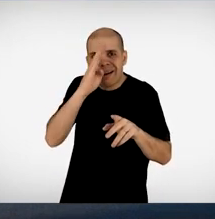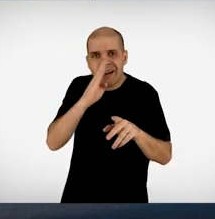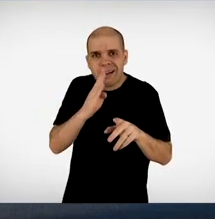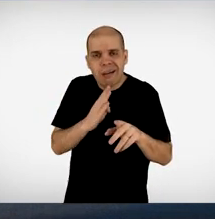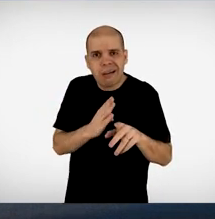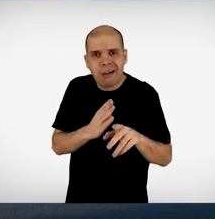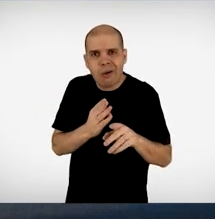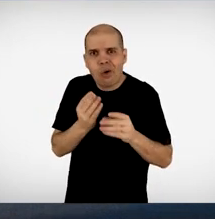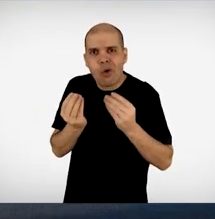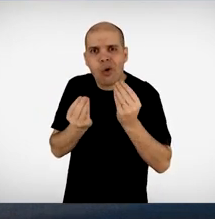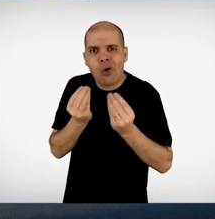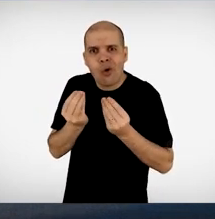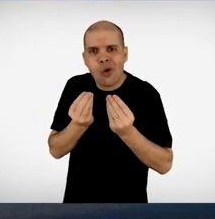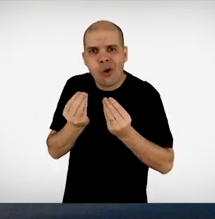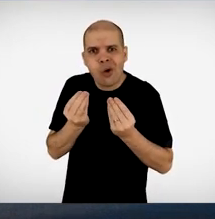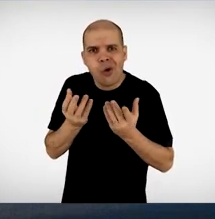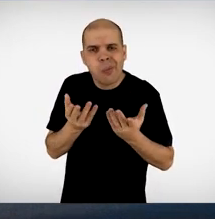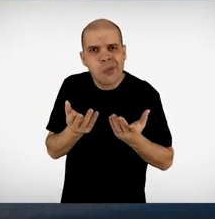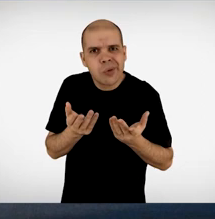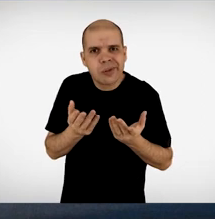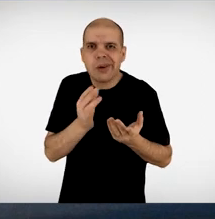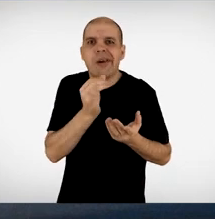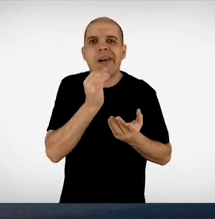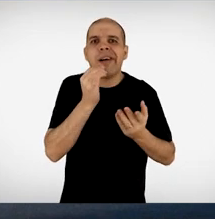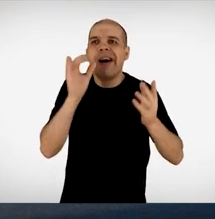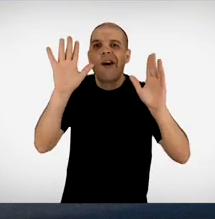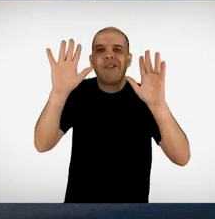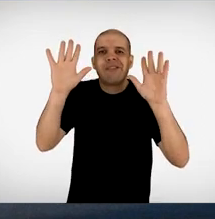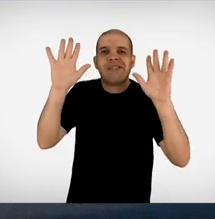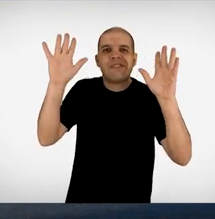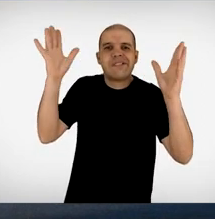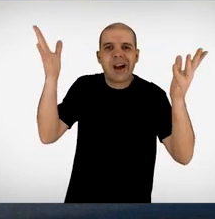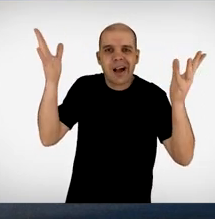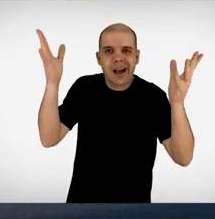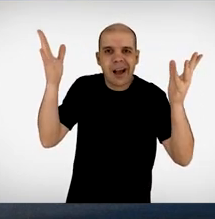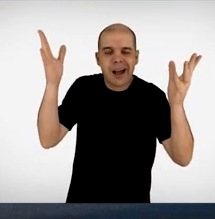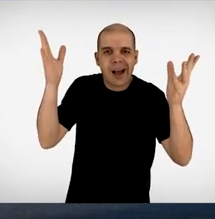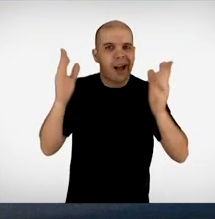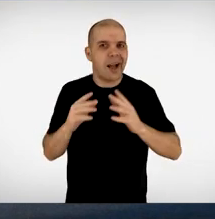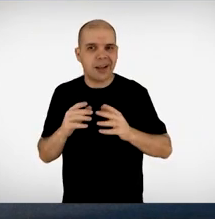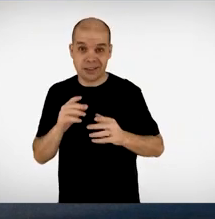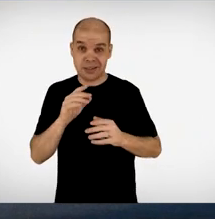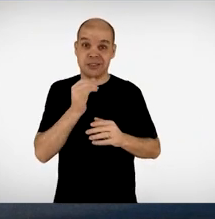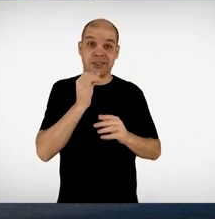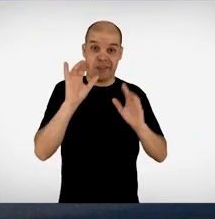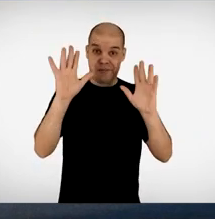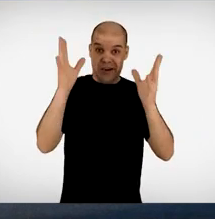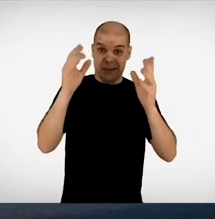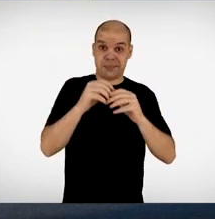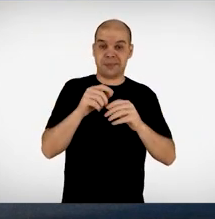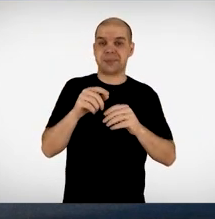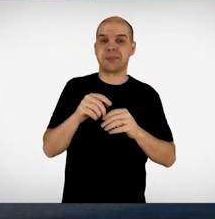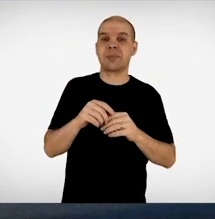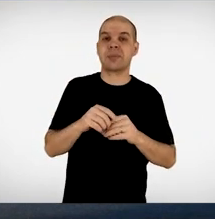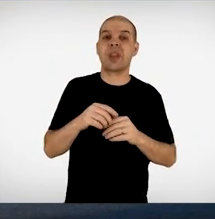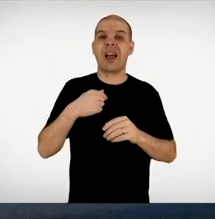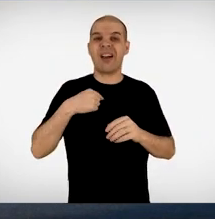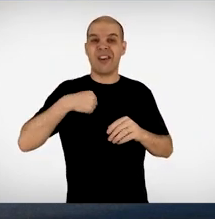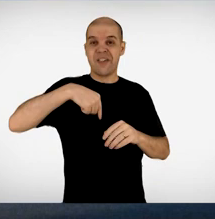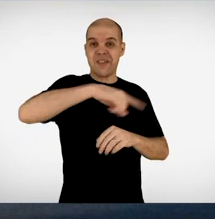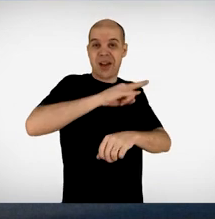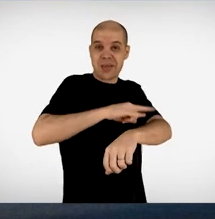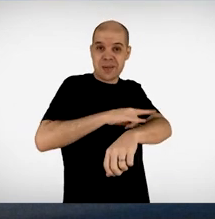mulher brasileira convidar um homem para ver ela fazendo xixi numa festa. Imagina uma... Acabou a vida dela. Eu pensei, imagina uma